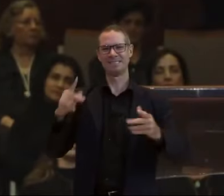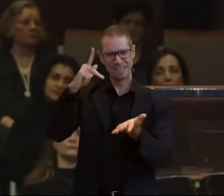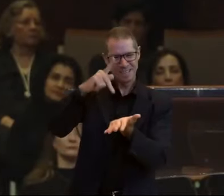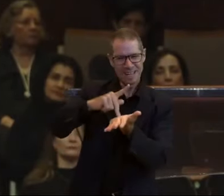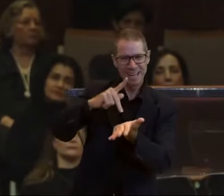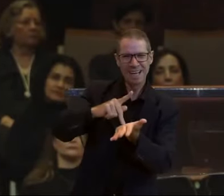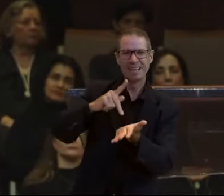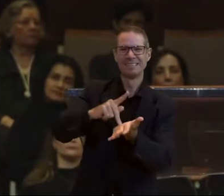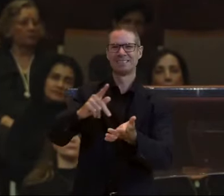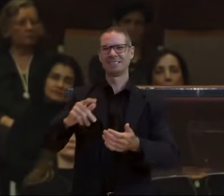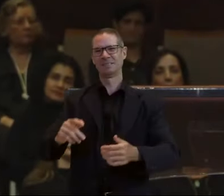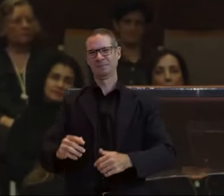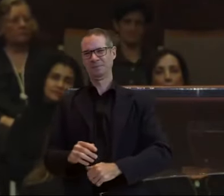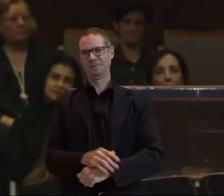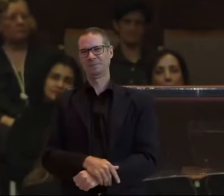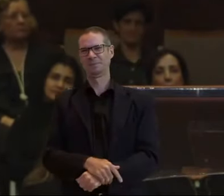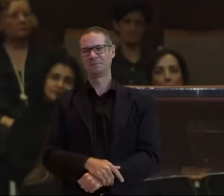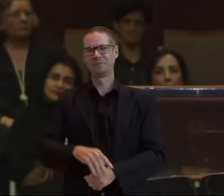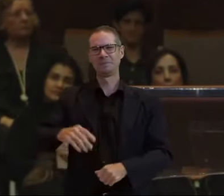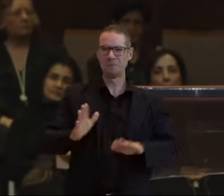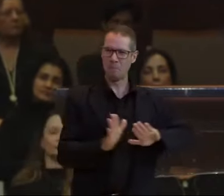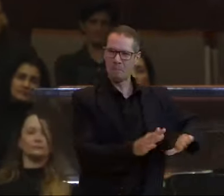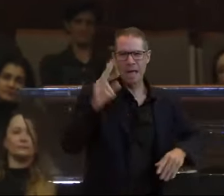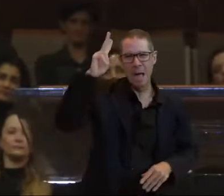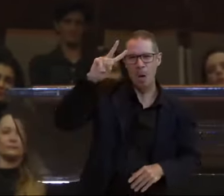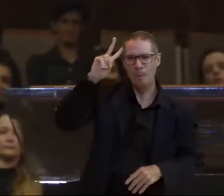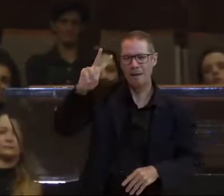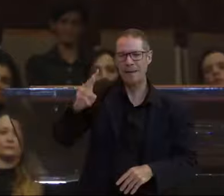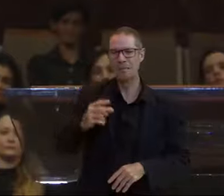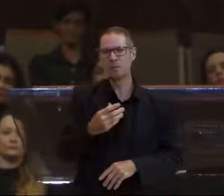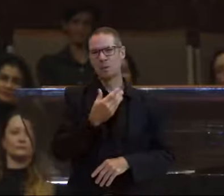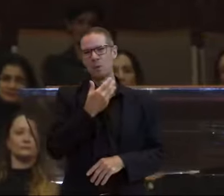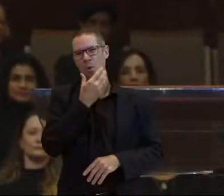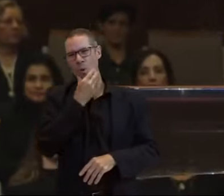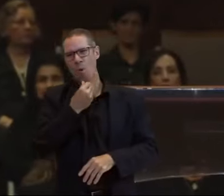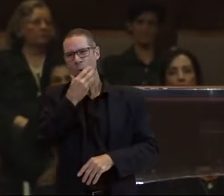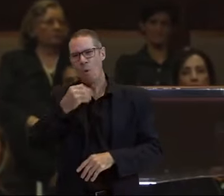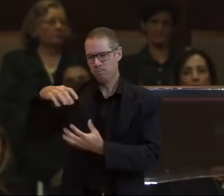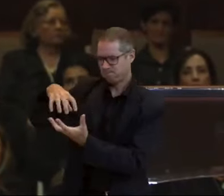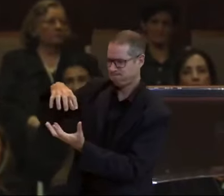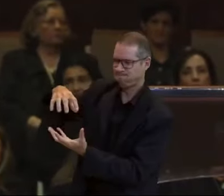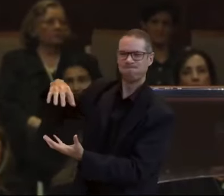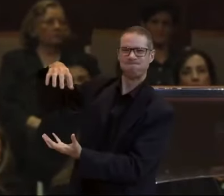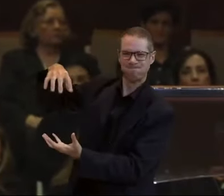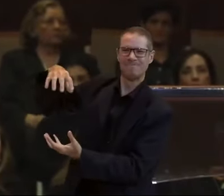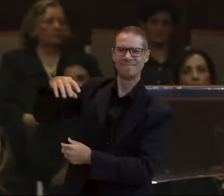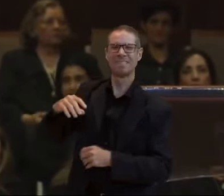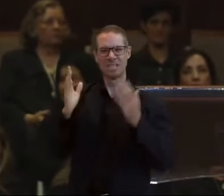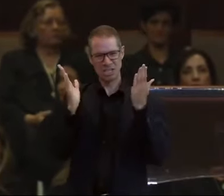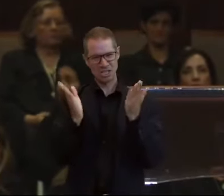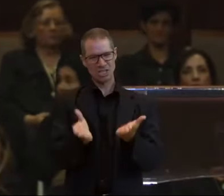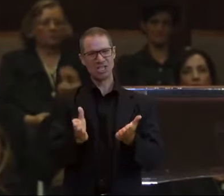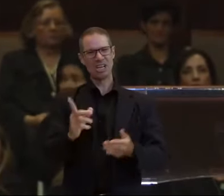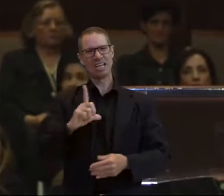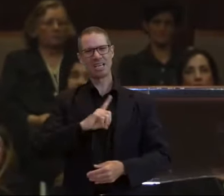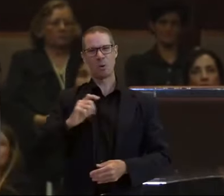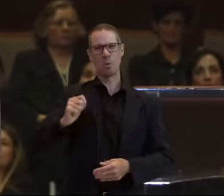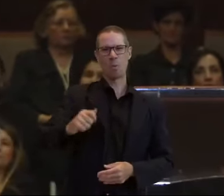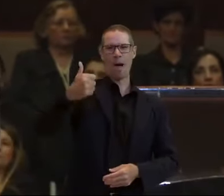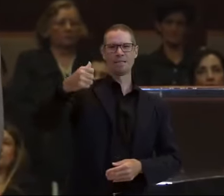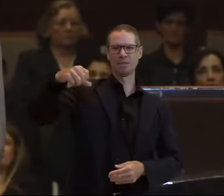verdade isso? Eu me lembro de um senhor, esse senhor já tinha